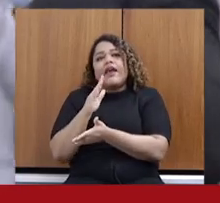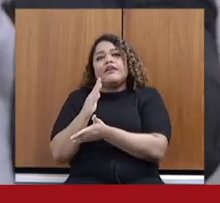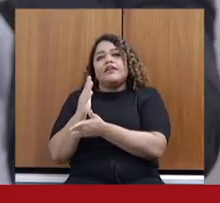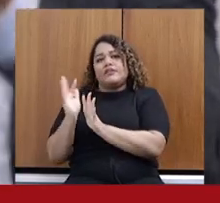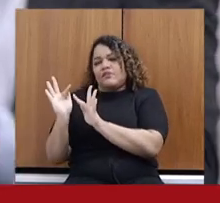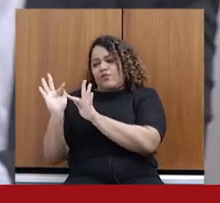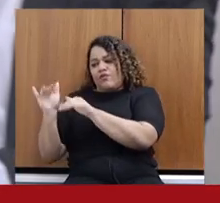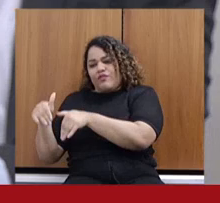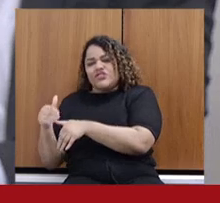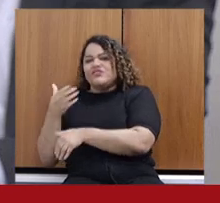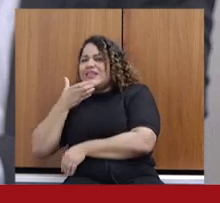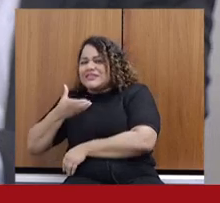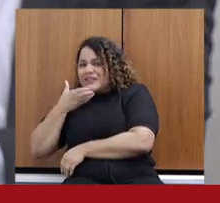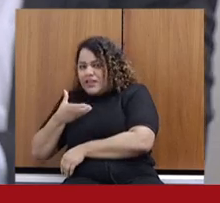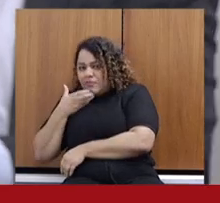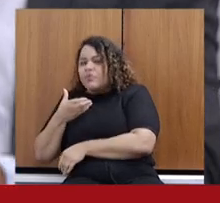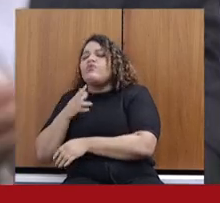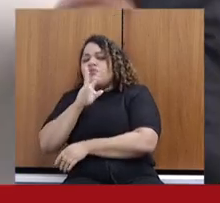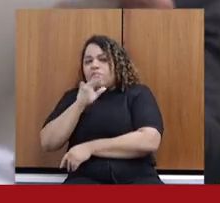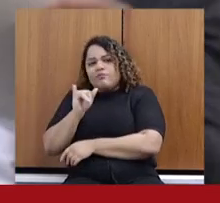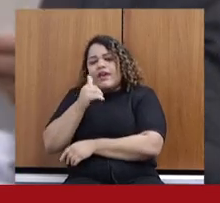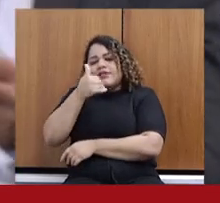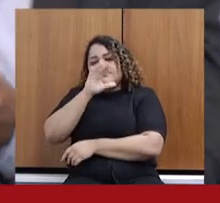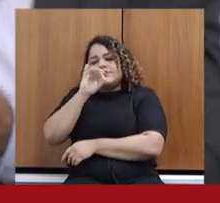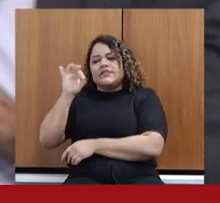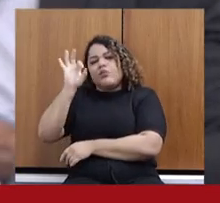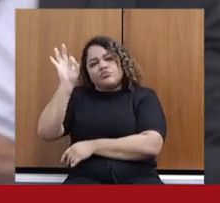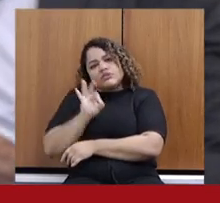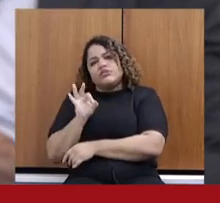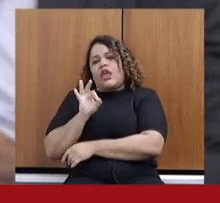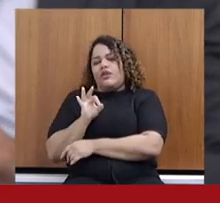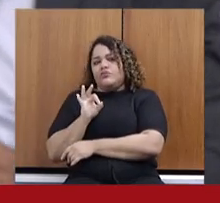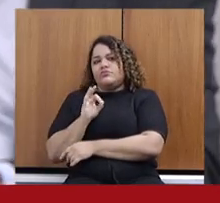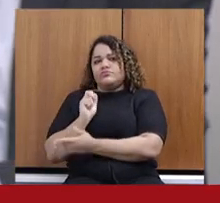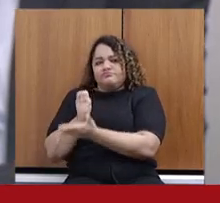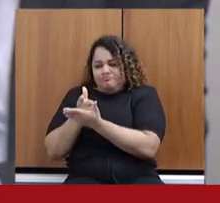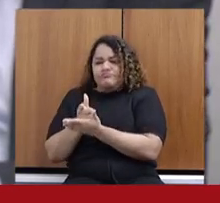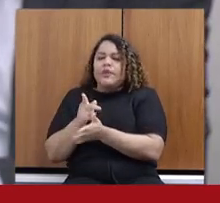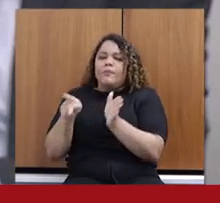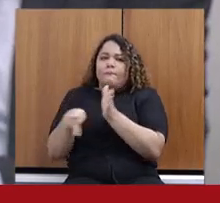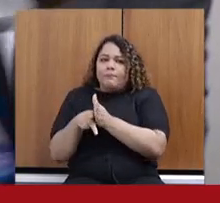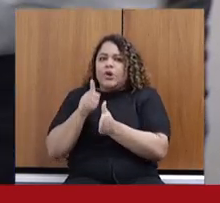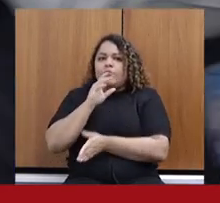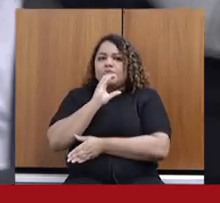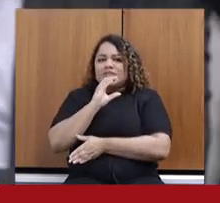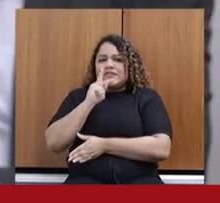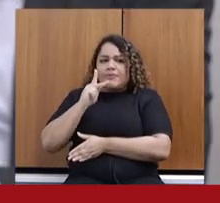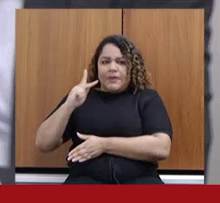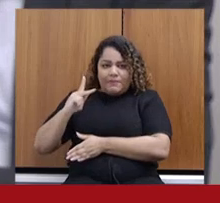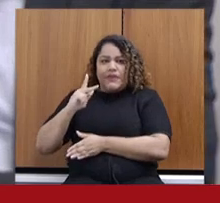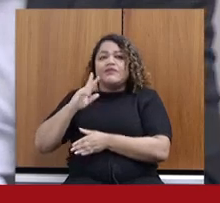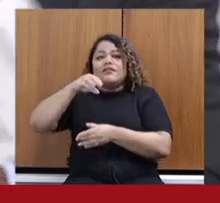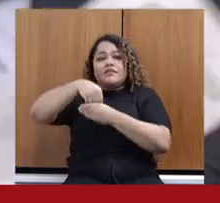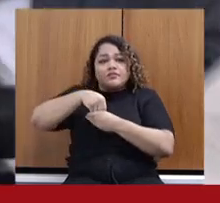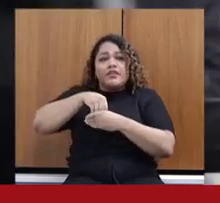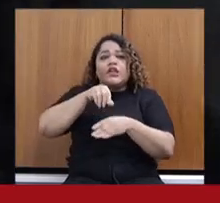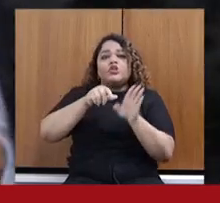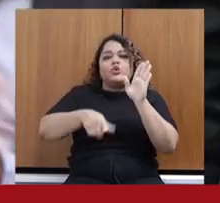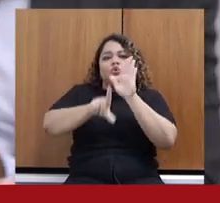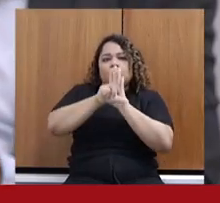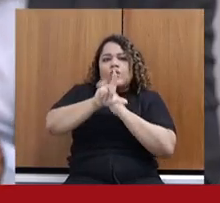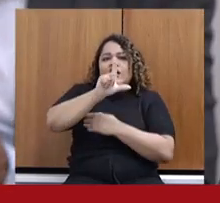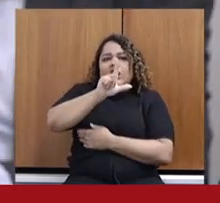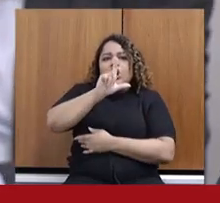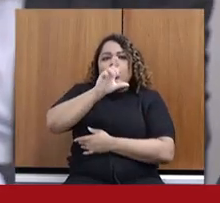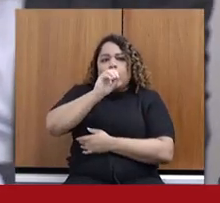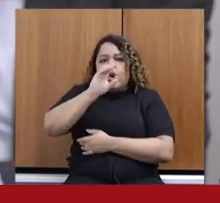né, de fazer o pagamento de 100% das indicações da CPP dentro da LOA, na casa de 25 milhões de reais, até o fim do ano,